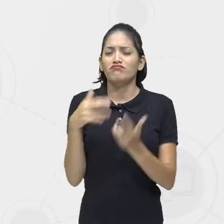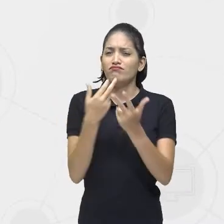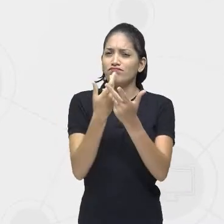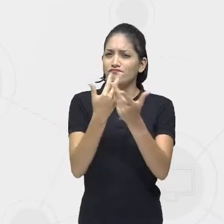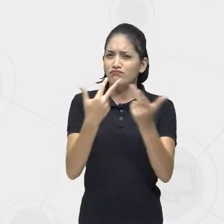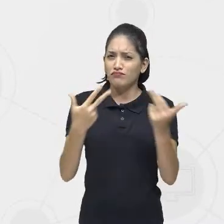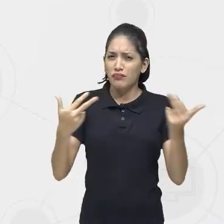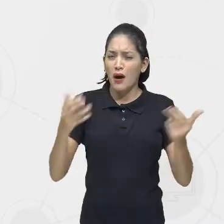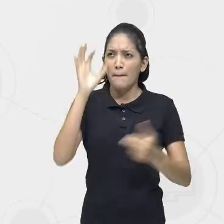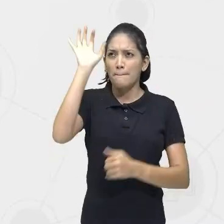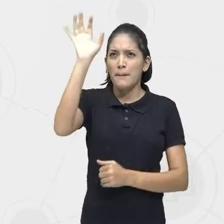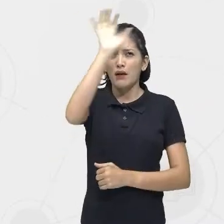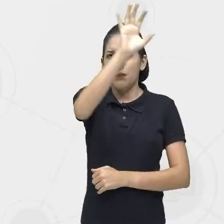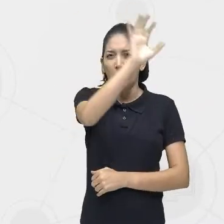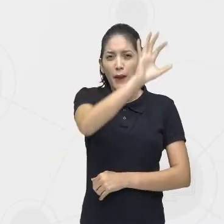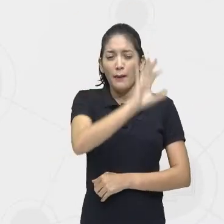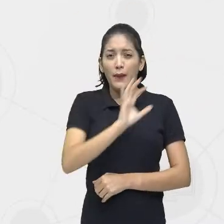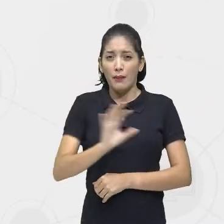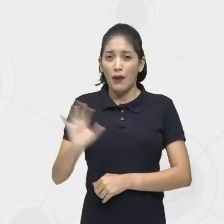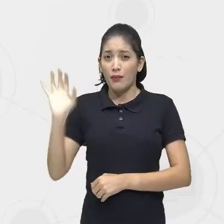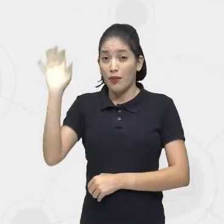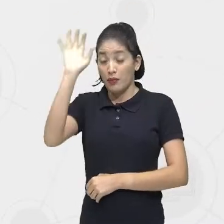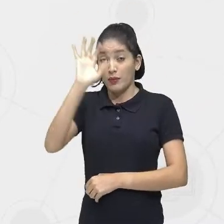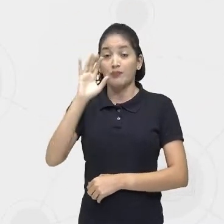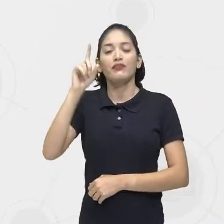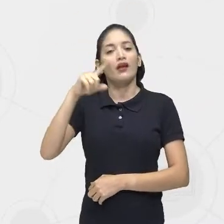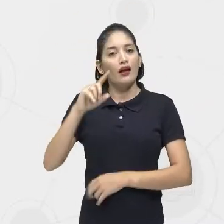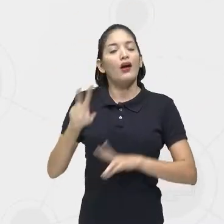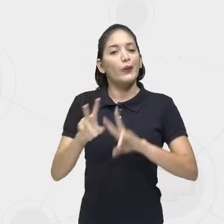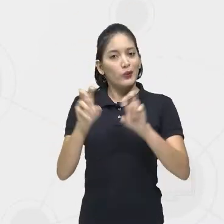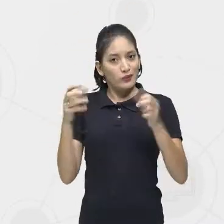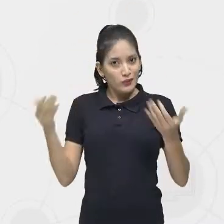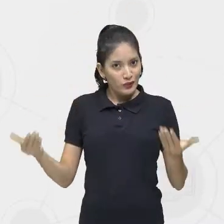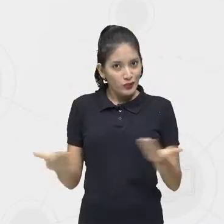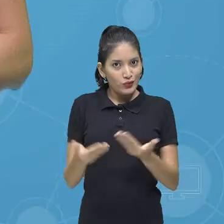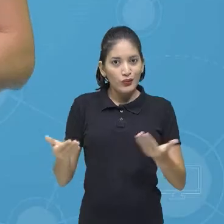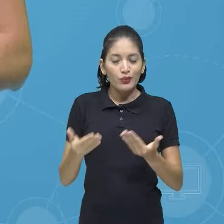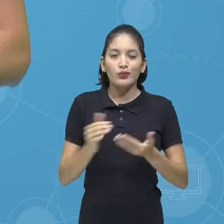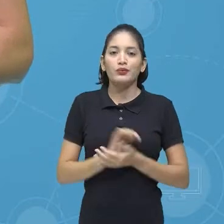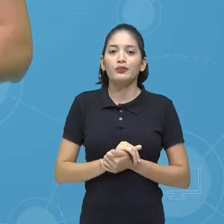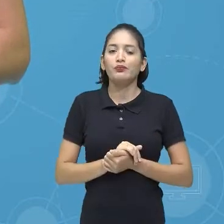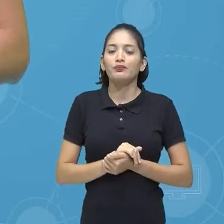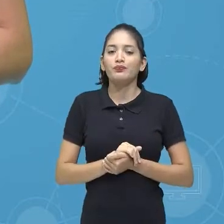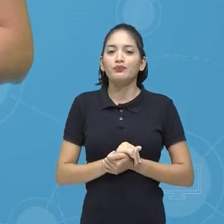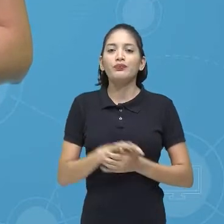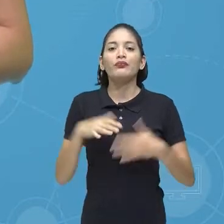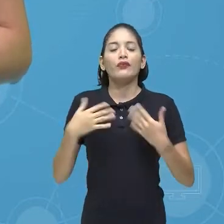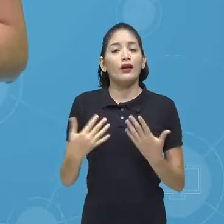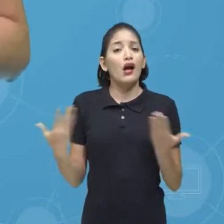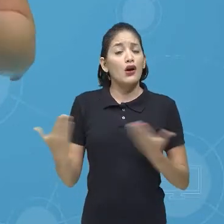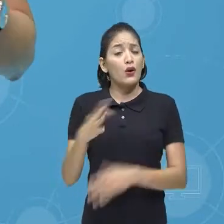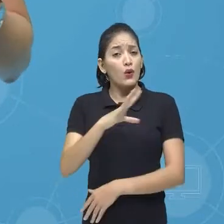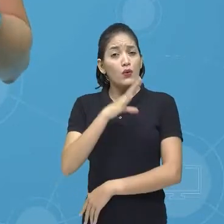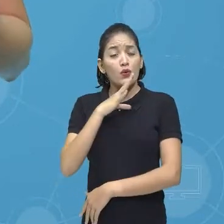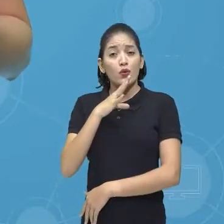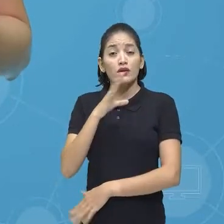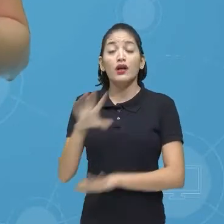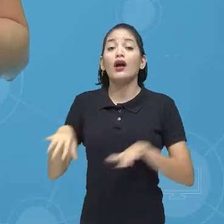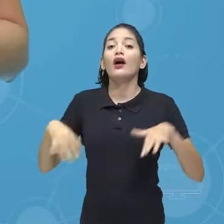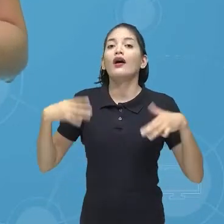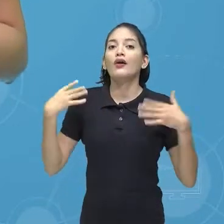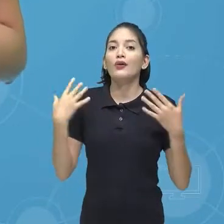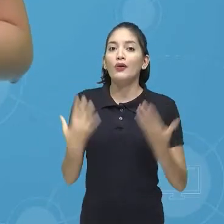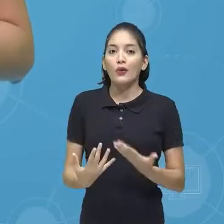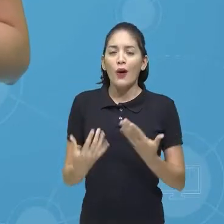diversidades regionais. Então essa é a temática da nossa aula e a gente vai aí conhecer, né, quais são